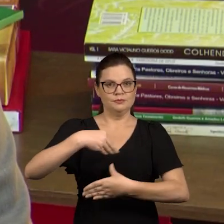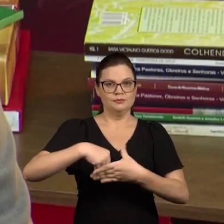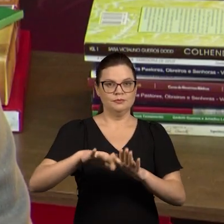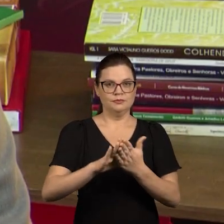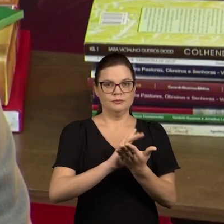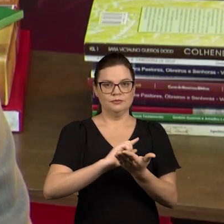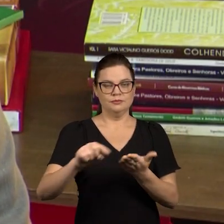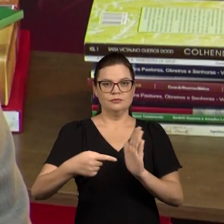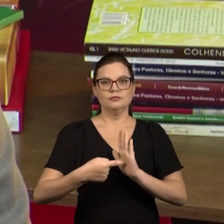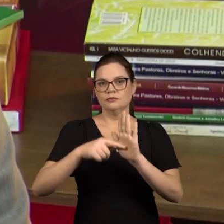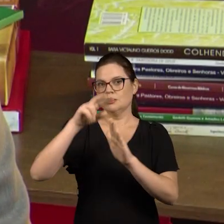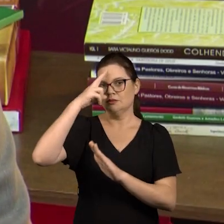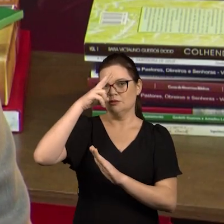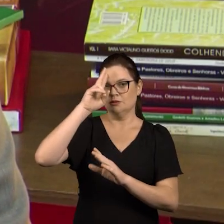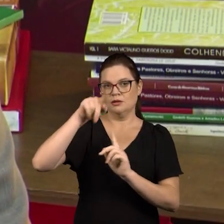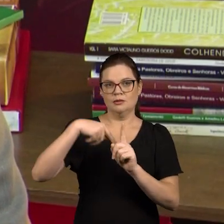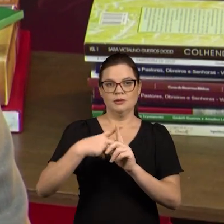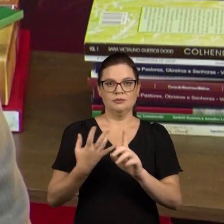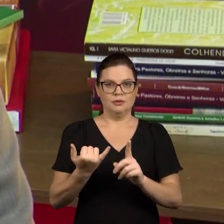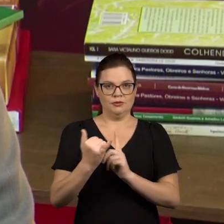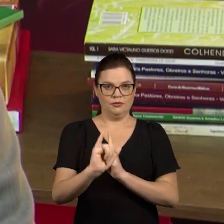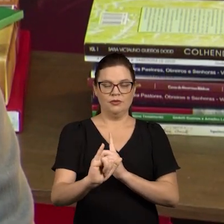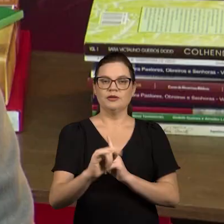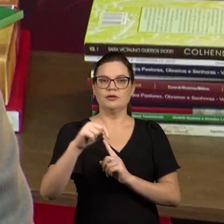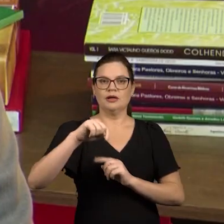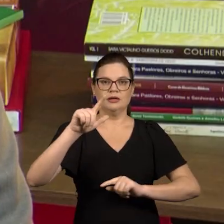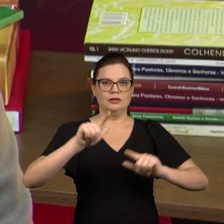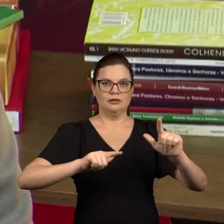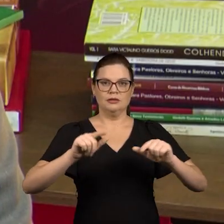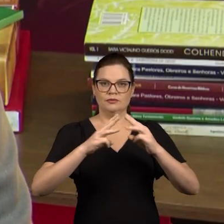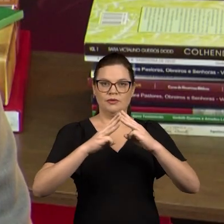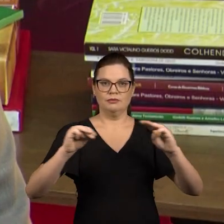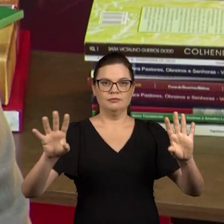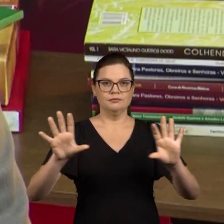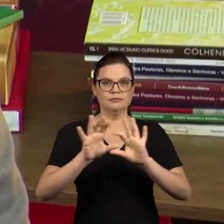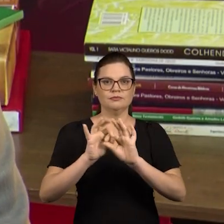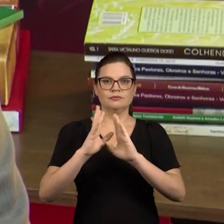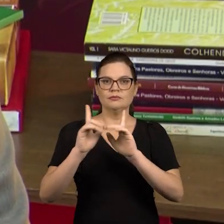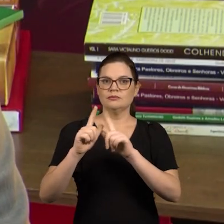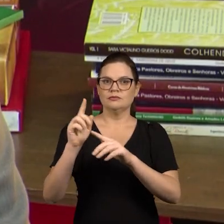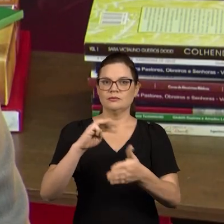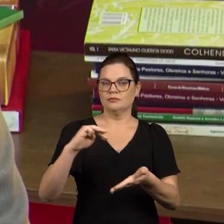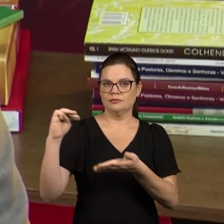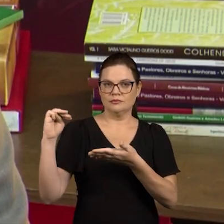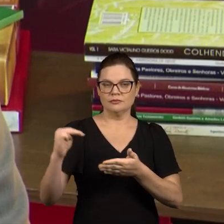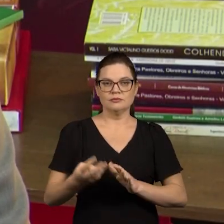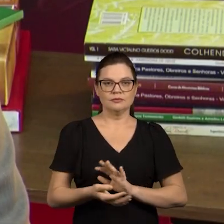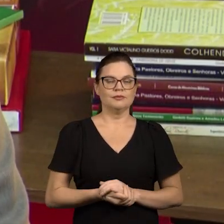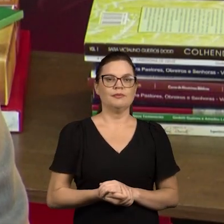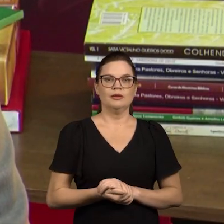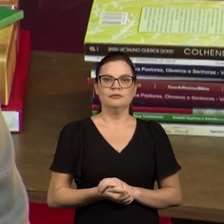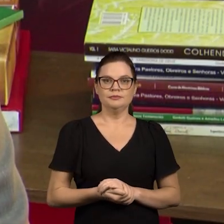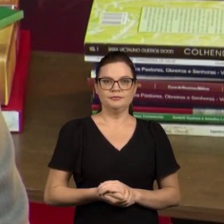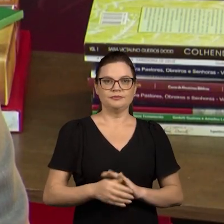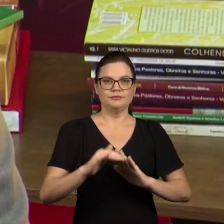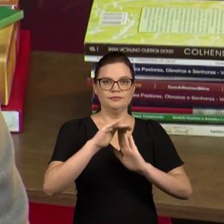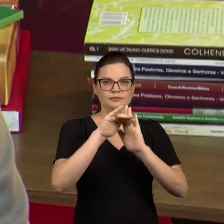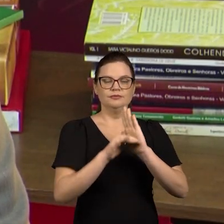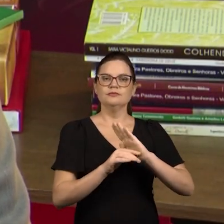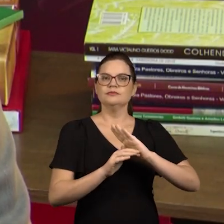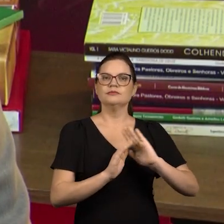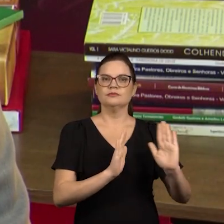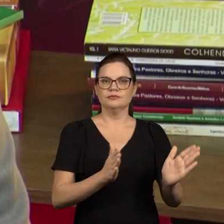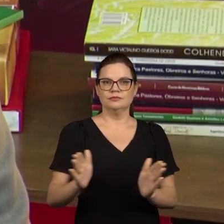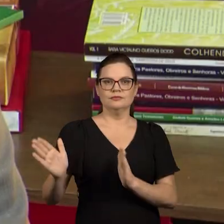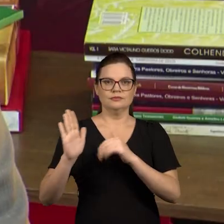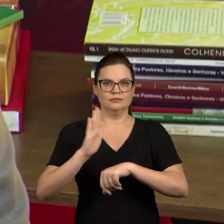Profético, da TV Manaim. E a TV Manaim está vinculada à Igreja Cristã Maranata. E o nosso programa Cronologia